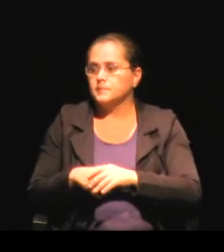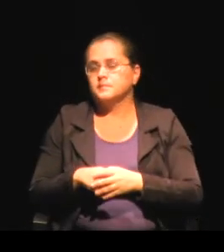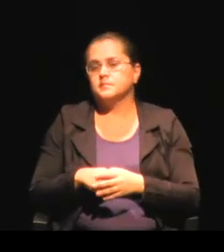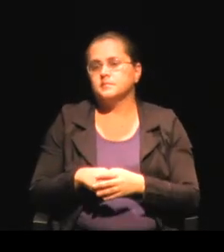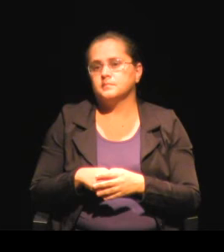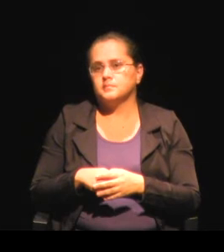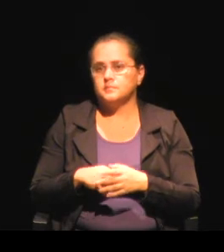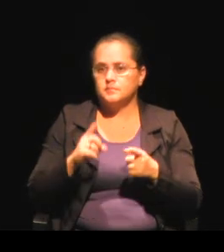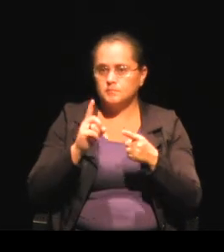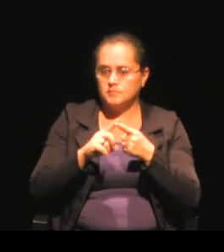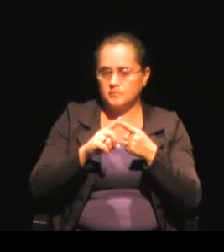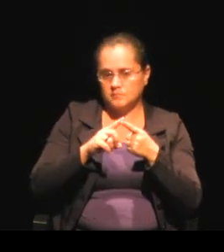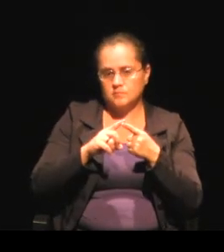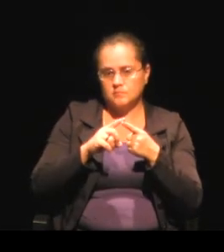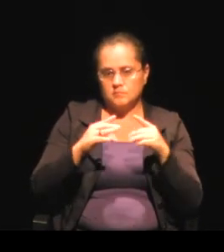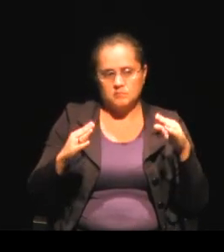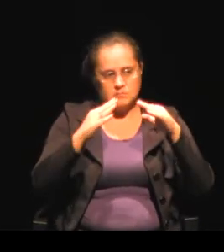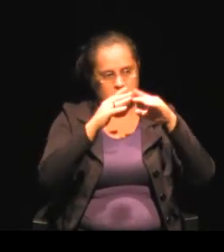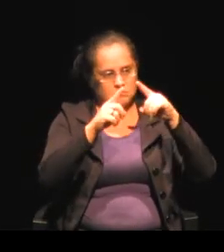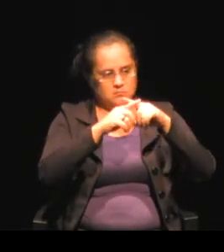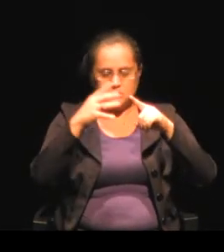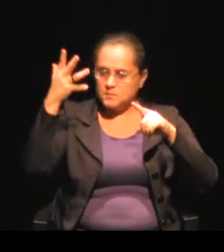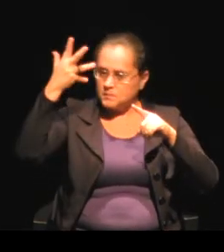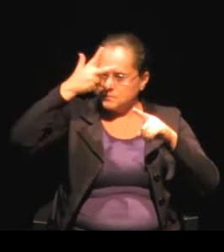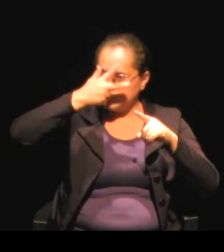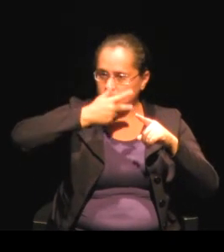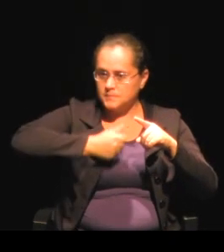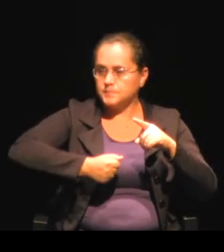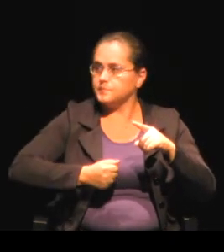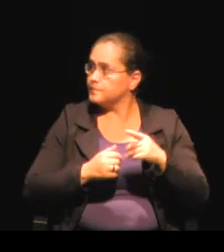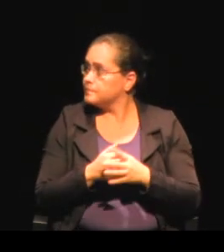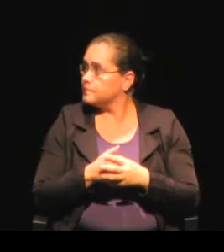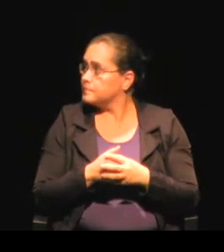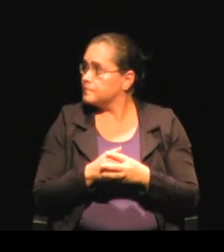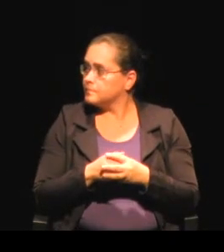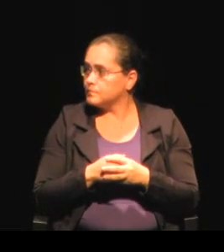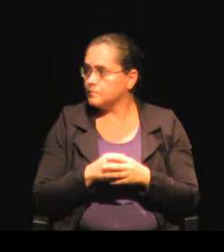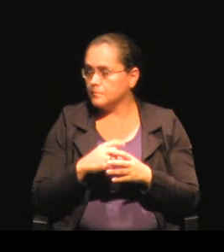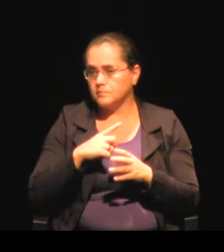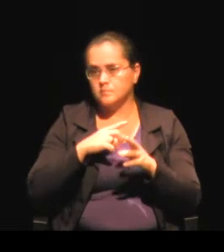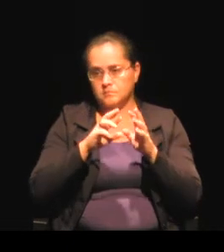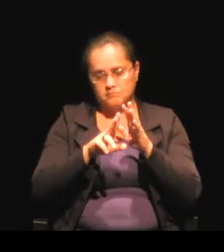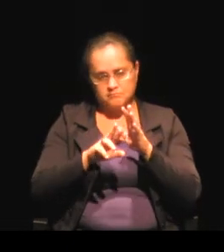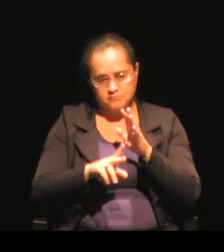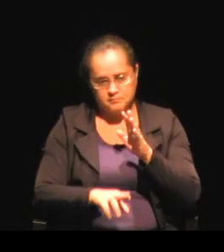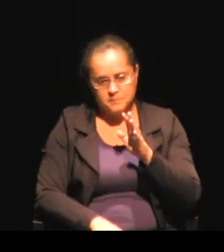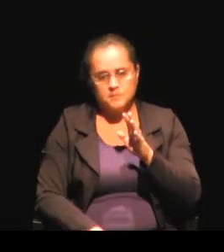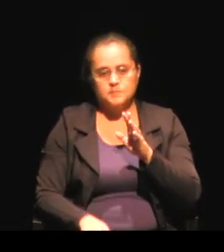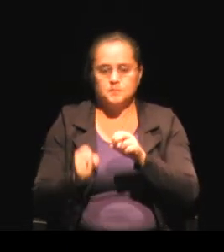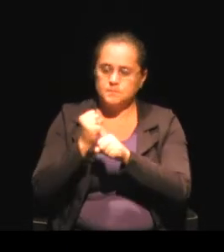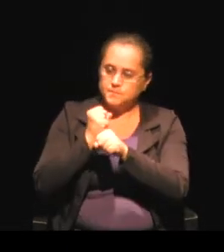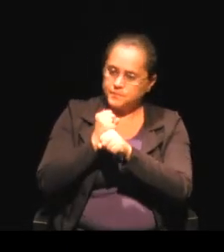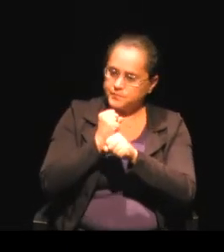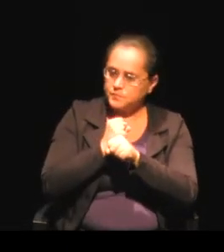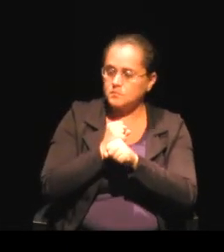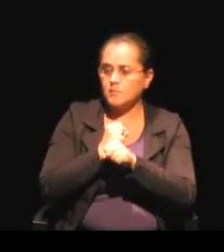linha imaginária, e para cá Espanha. Essa experiência das missões aconteceu nessa região aqui do Pampa, do